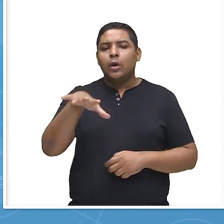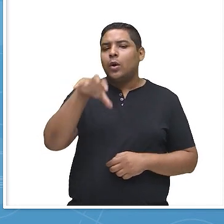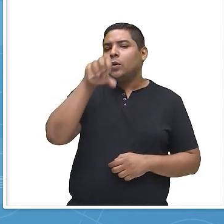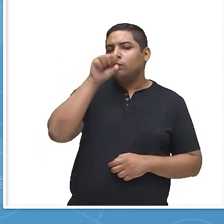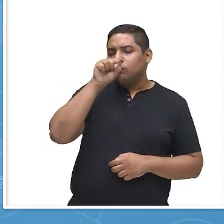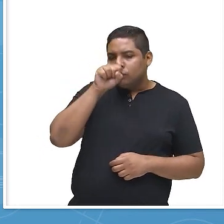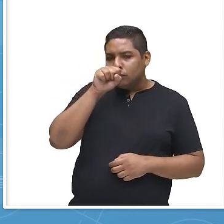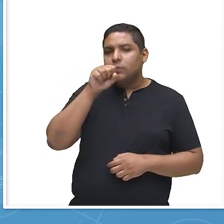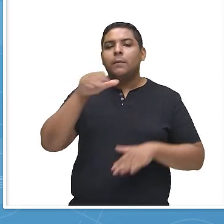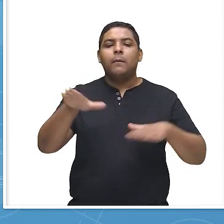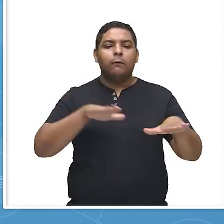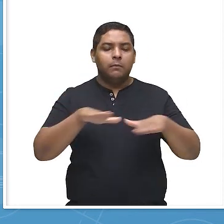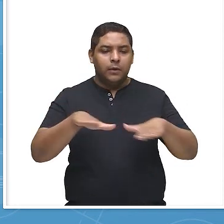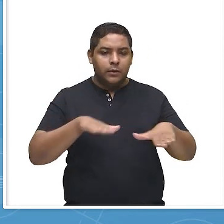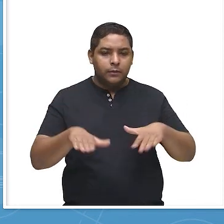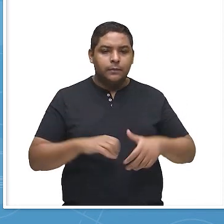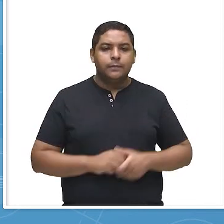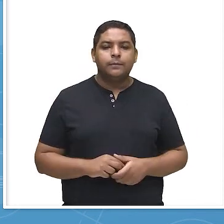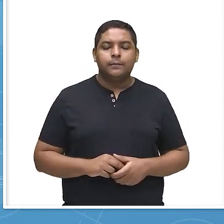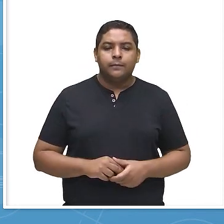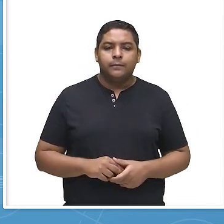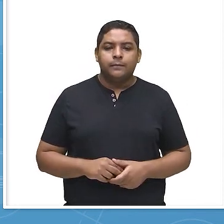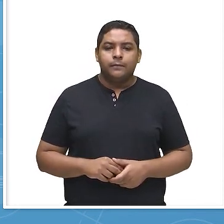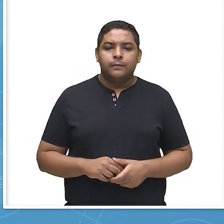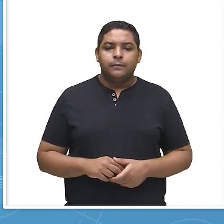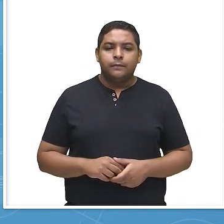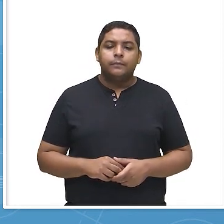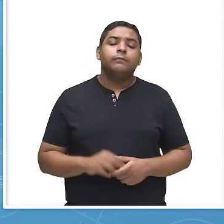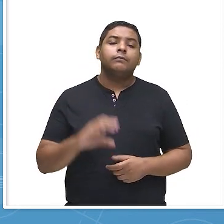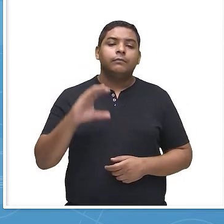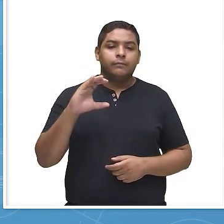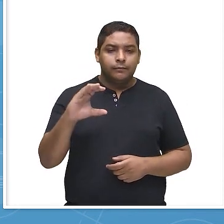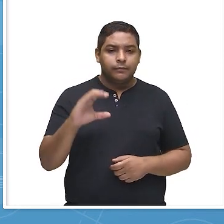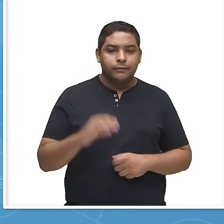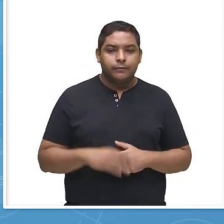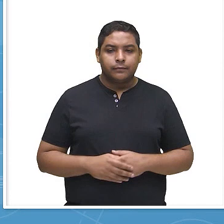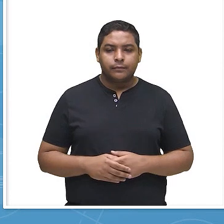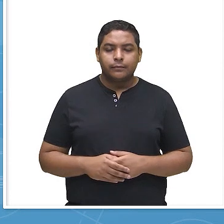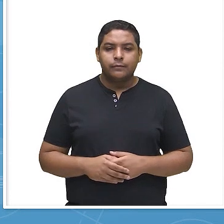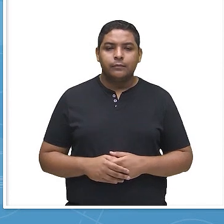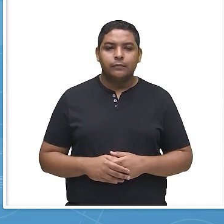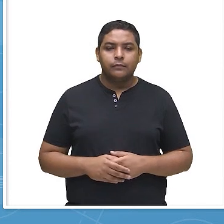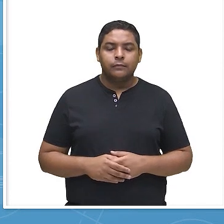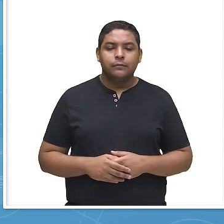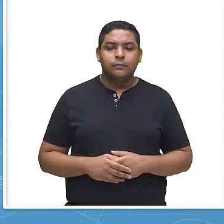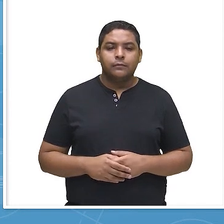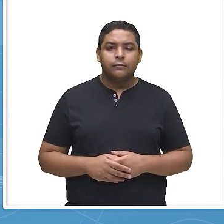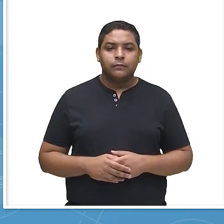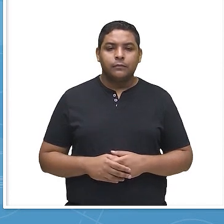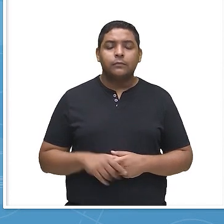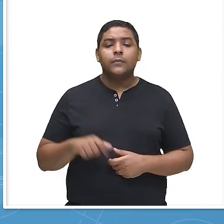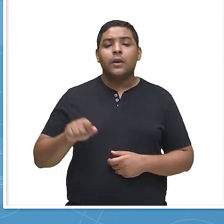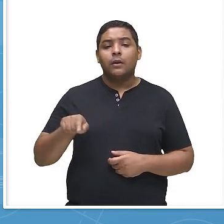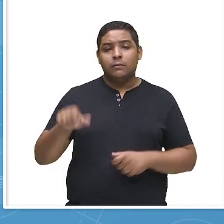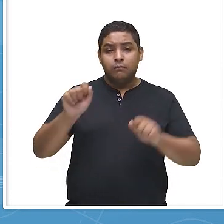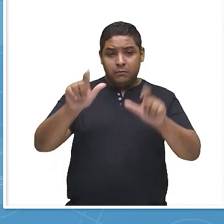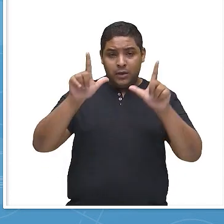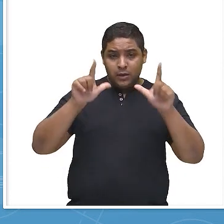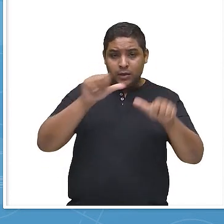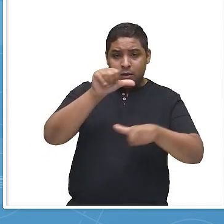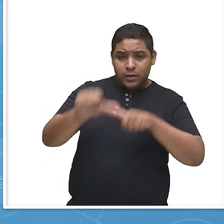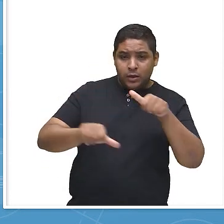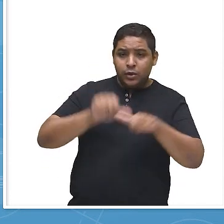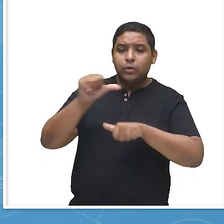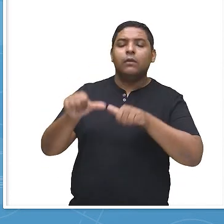sons, odores e movimentos. Letra C. As paisagens se transformam e são